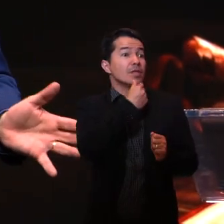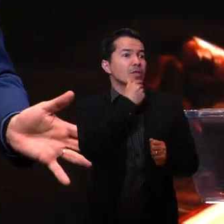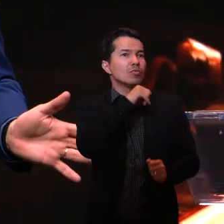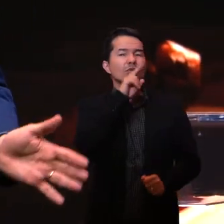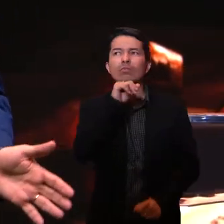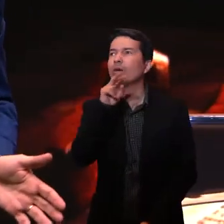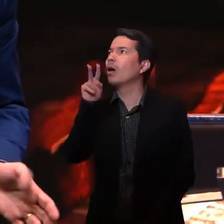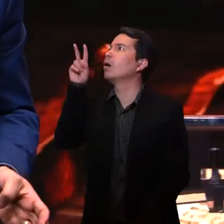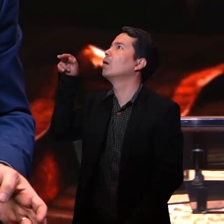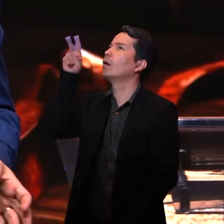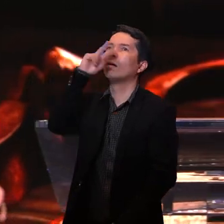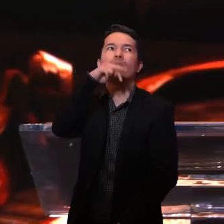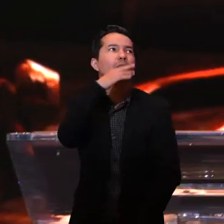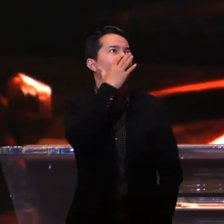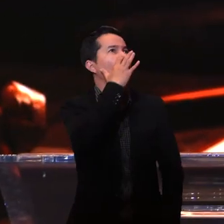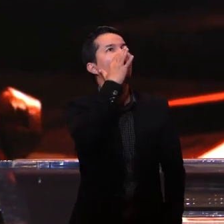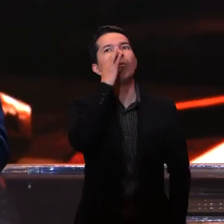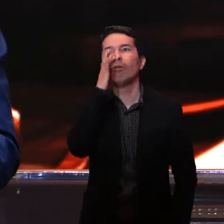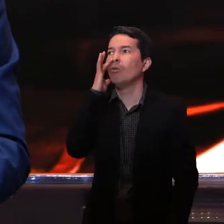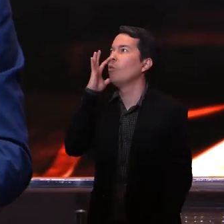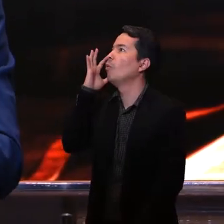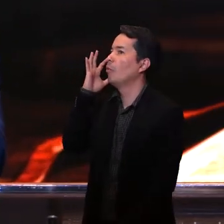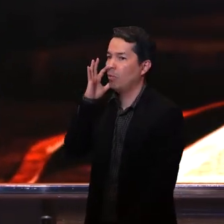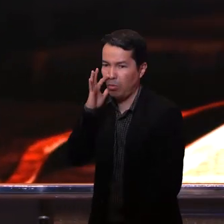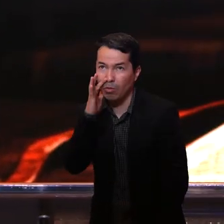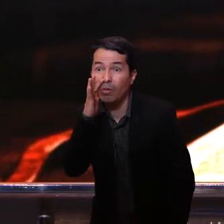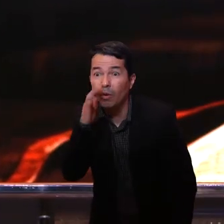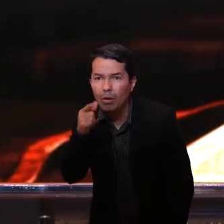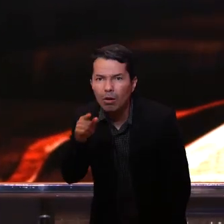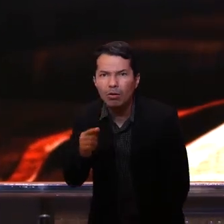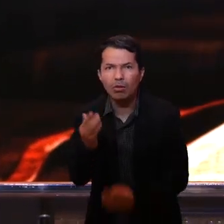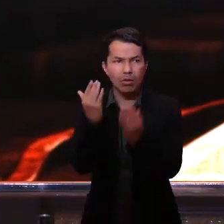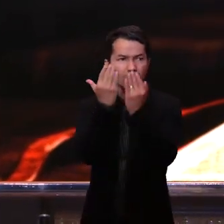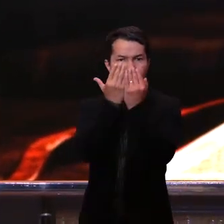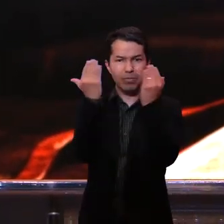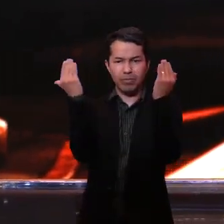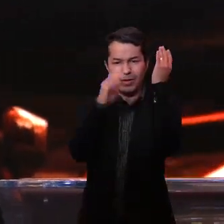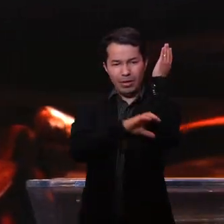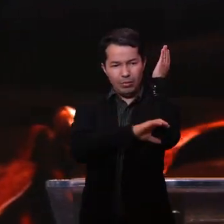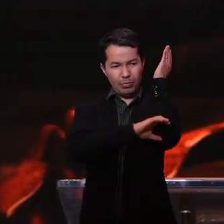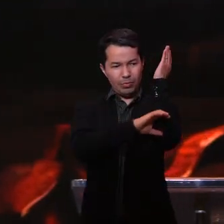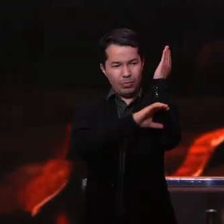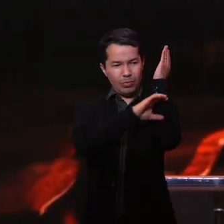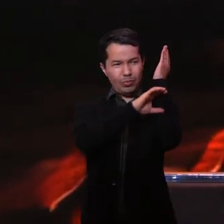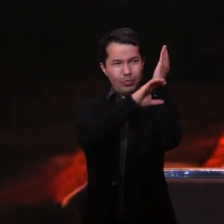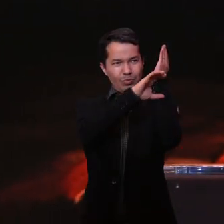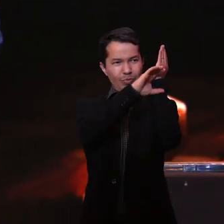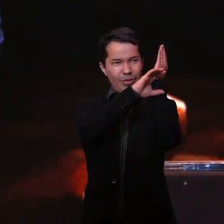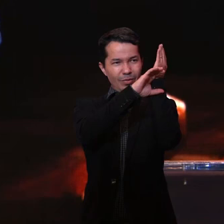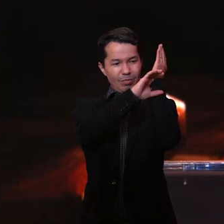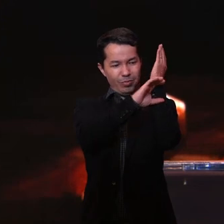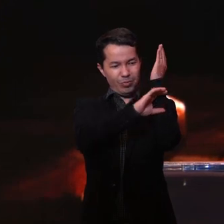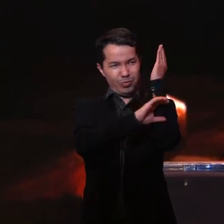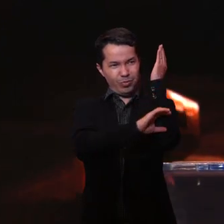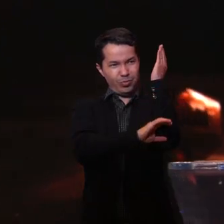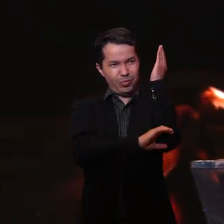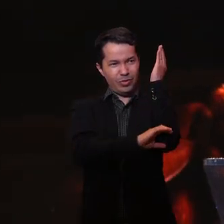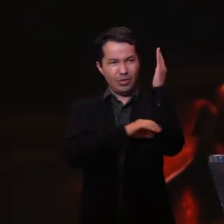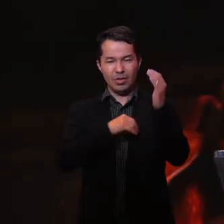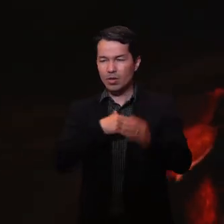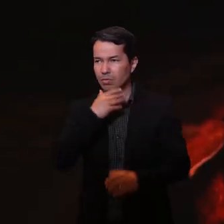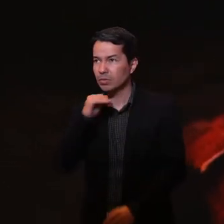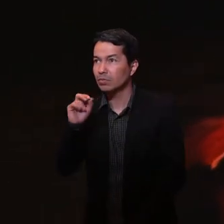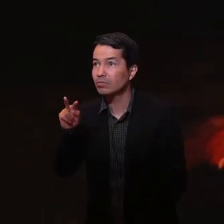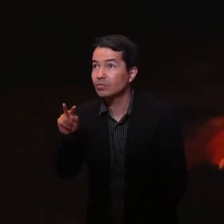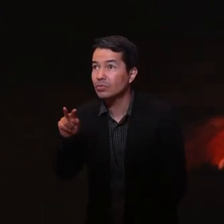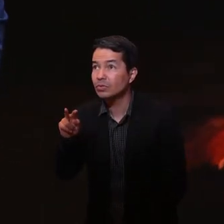visto o elevador, e ele para na frente do elevador e fica olhando. E então a porta abre, e uma senhora que está do lado